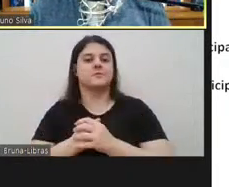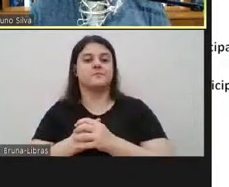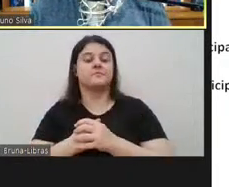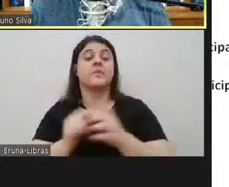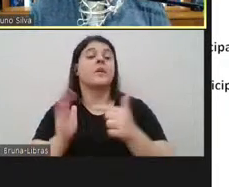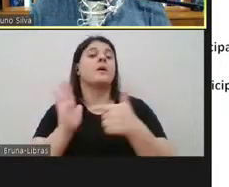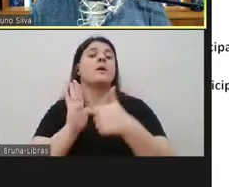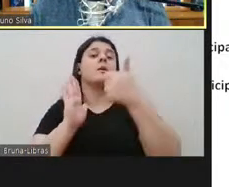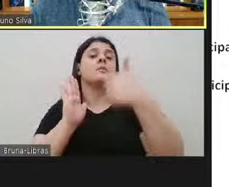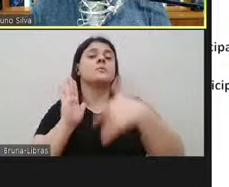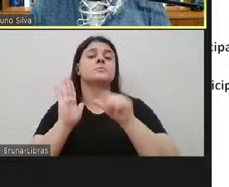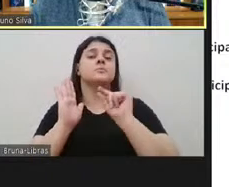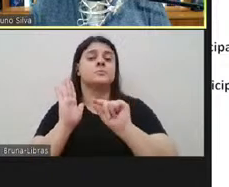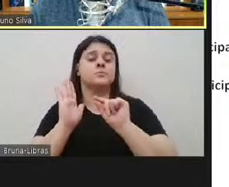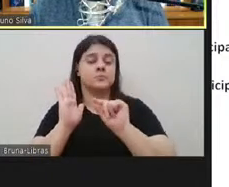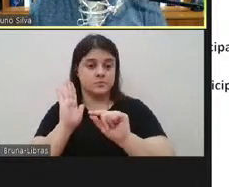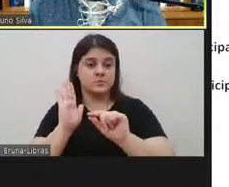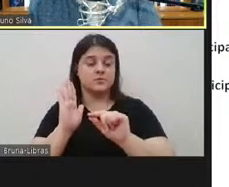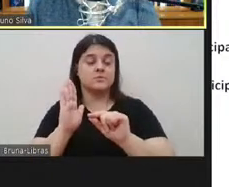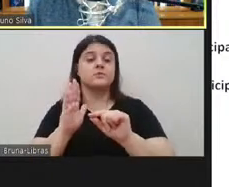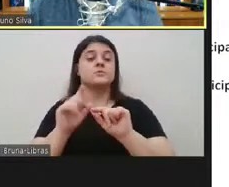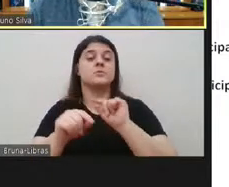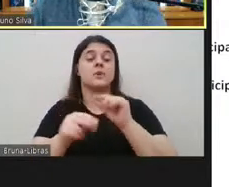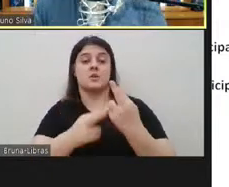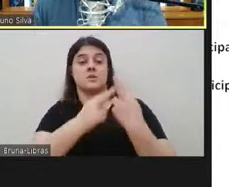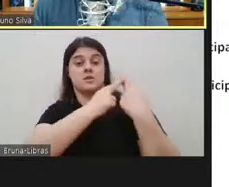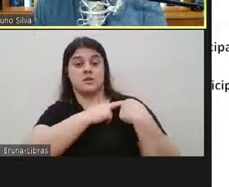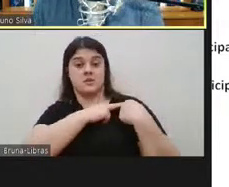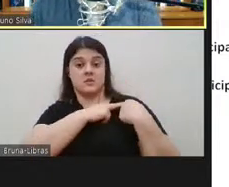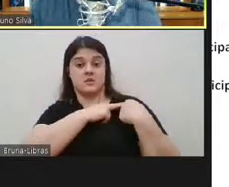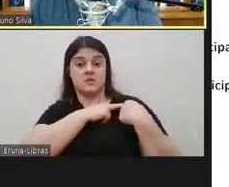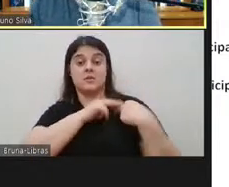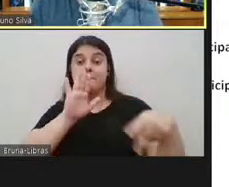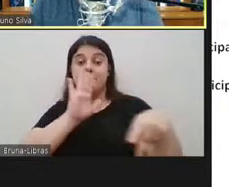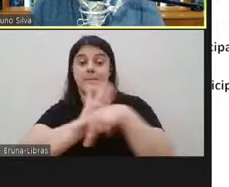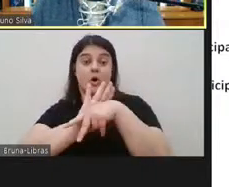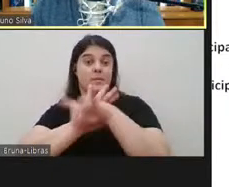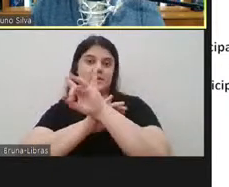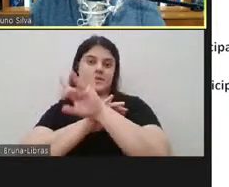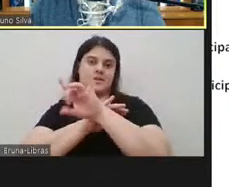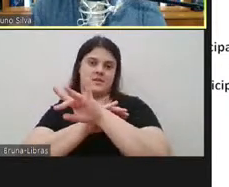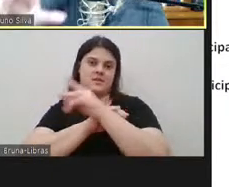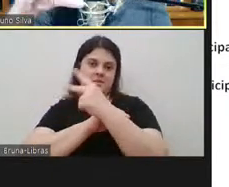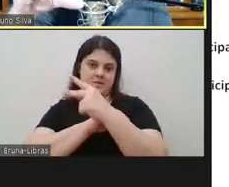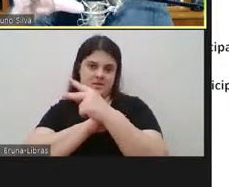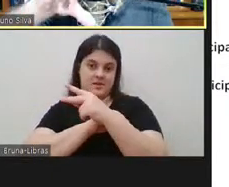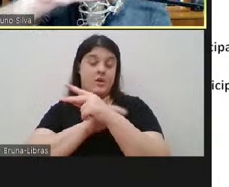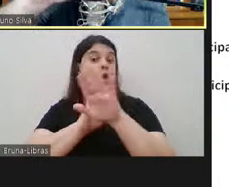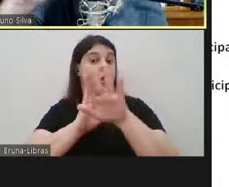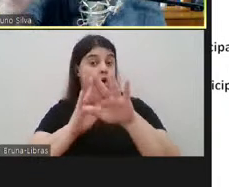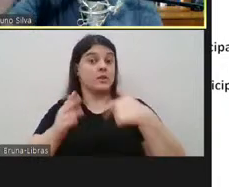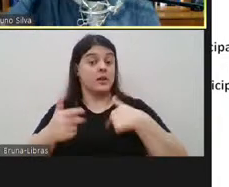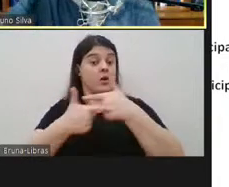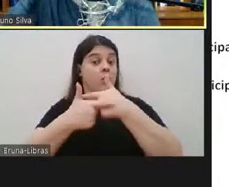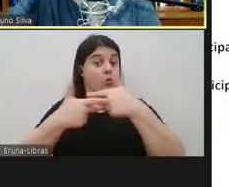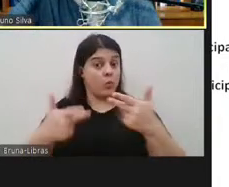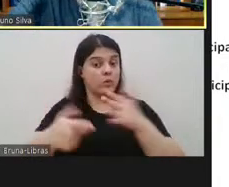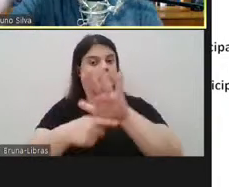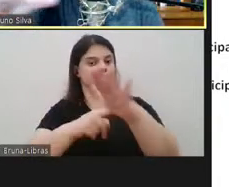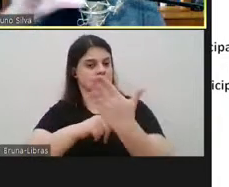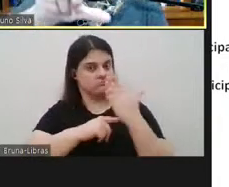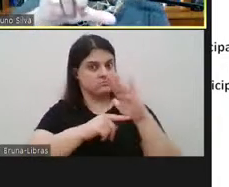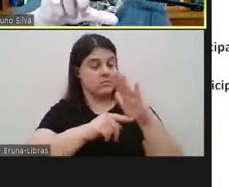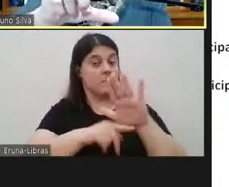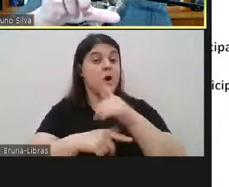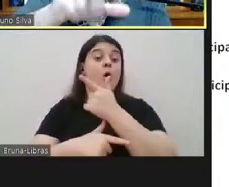ela também Doutor esses entes Federados de responsabilidades exclusivas Ela disse assim Tem coisas que a cooperativa